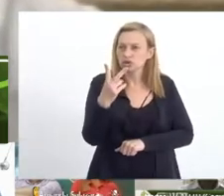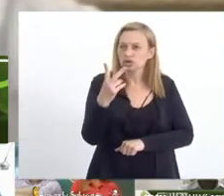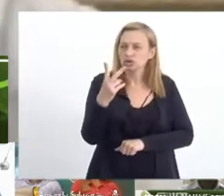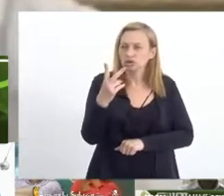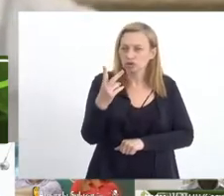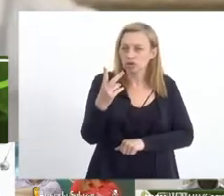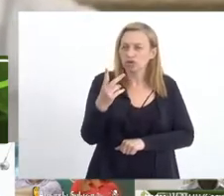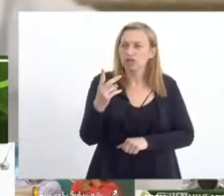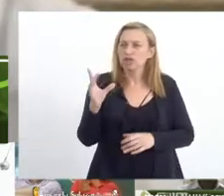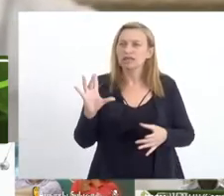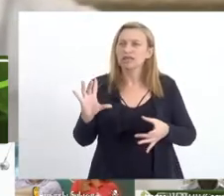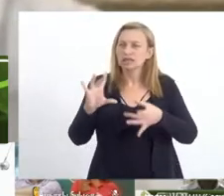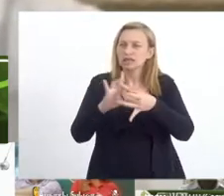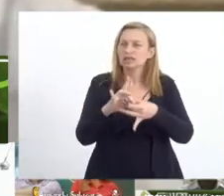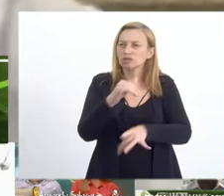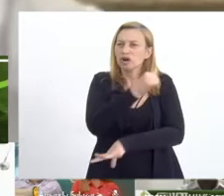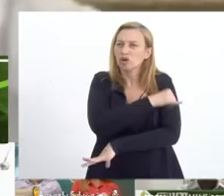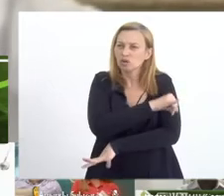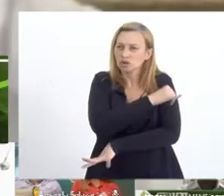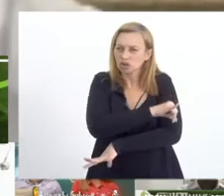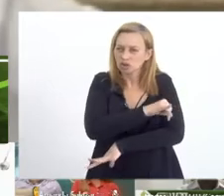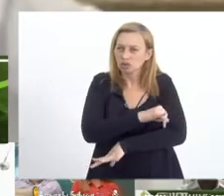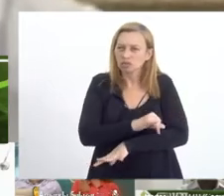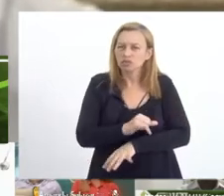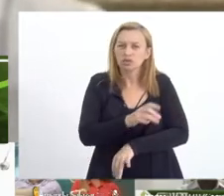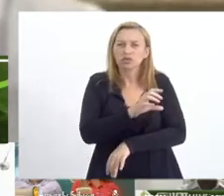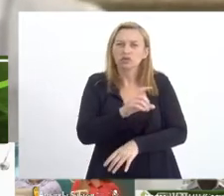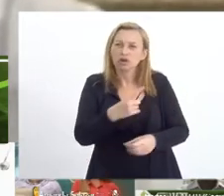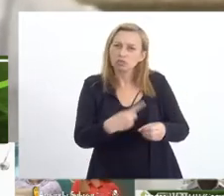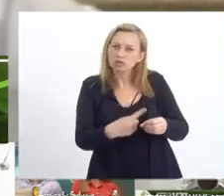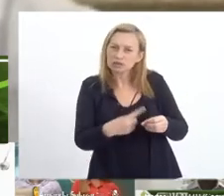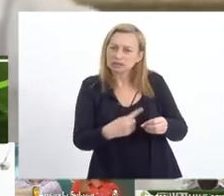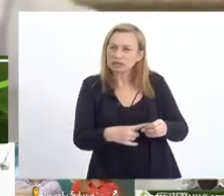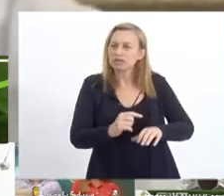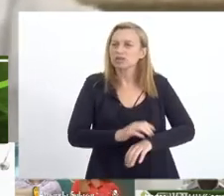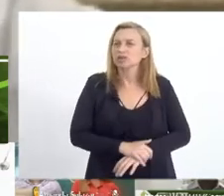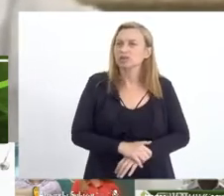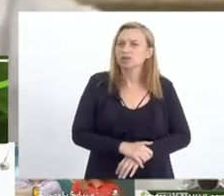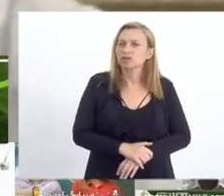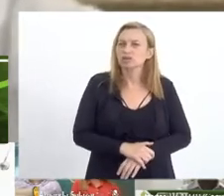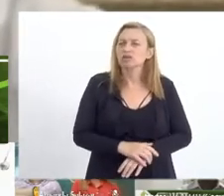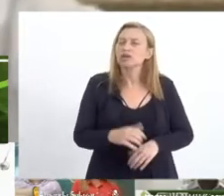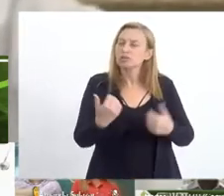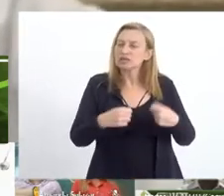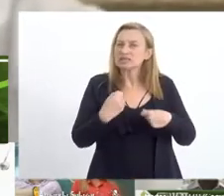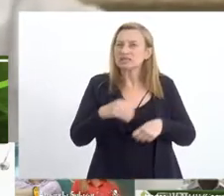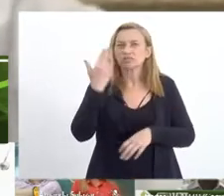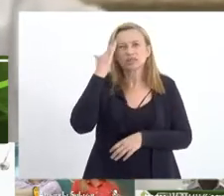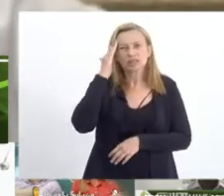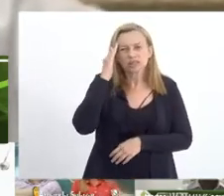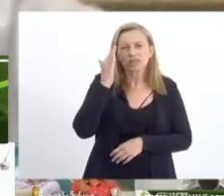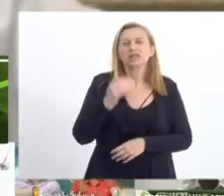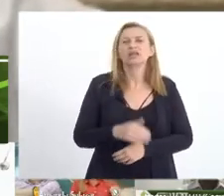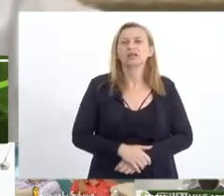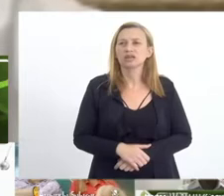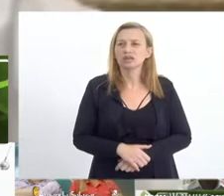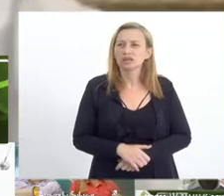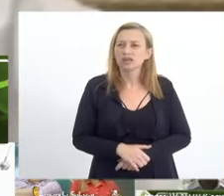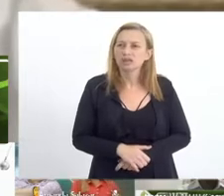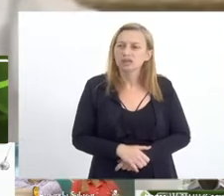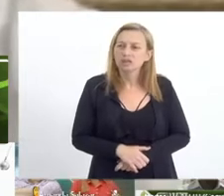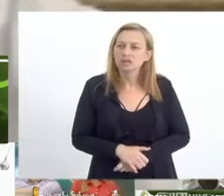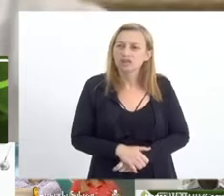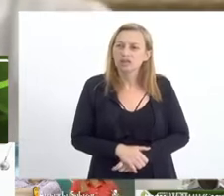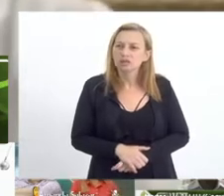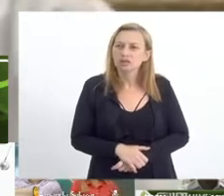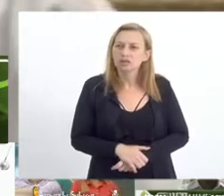Rio capital ao município, mas a gente tem que entender e tem que fazer que